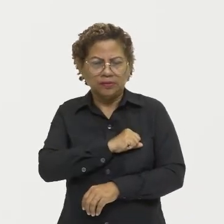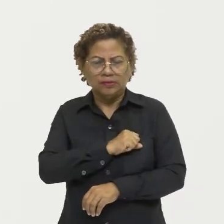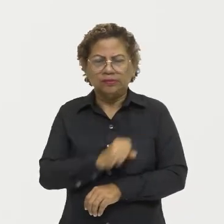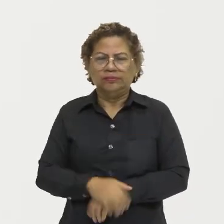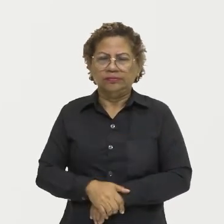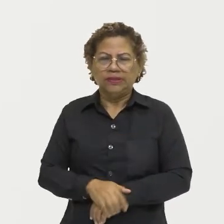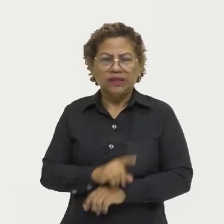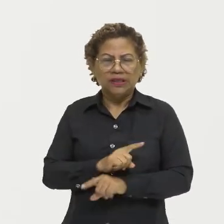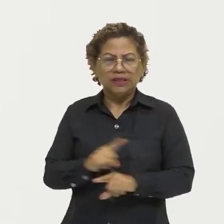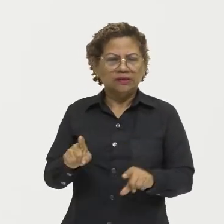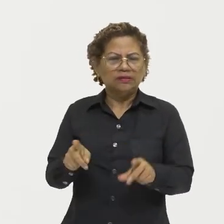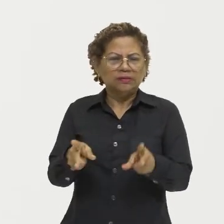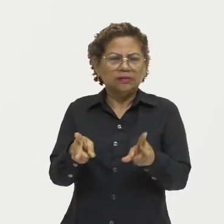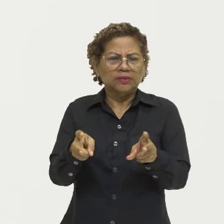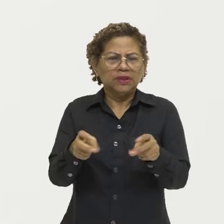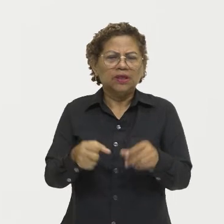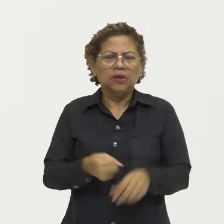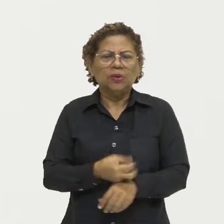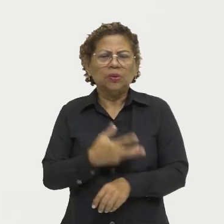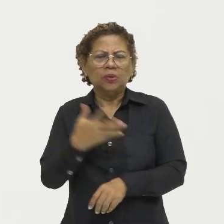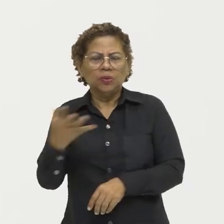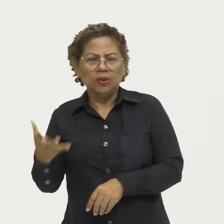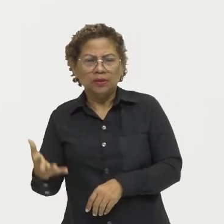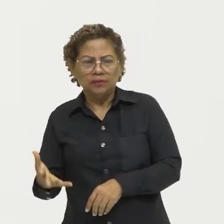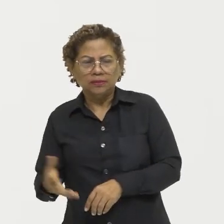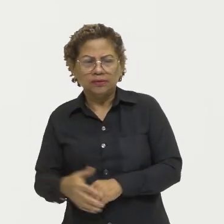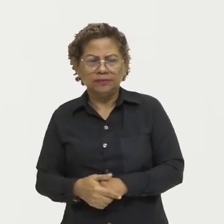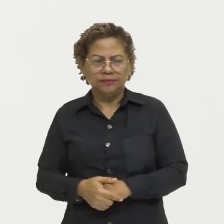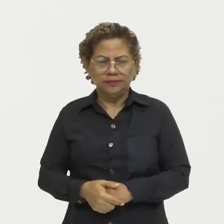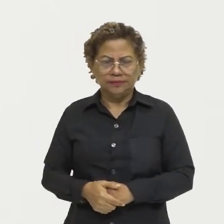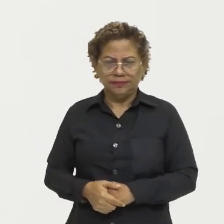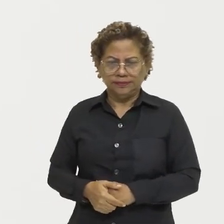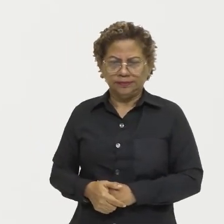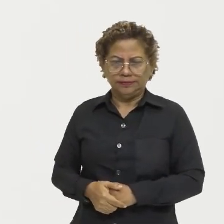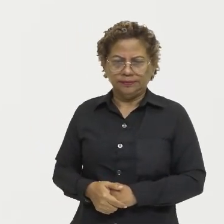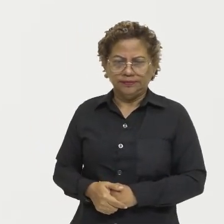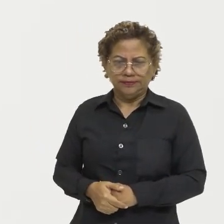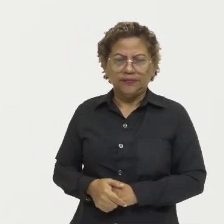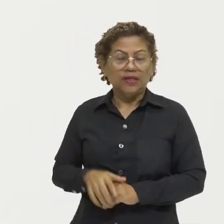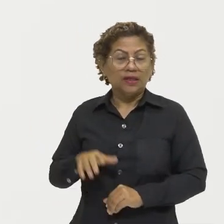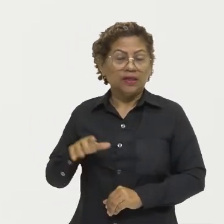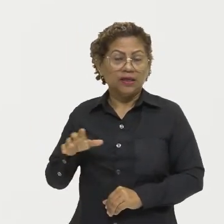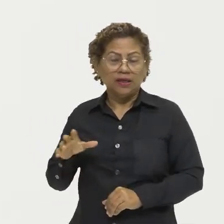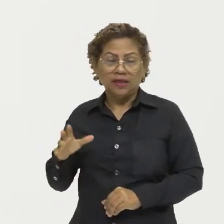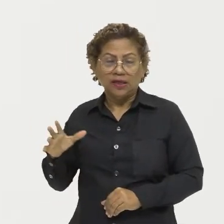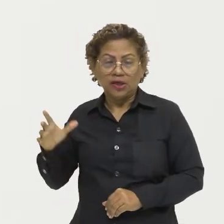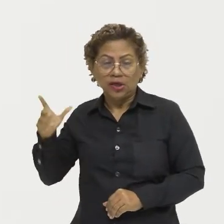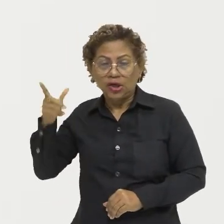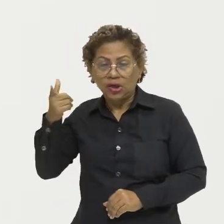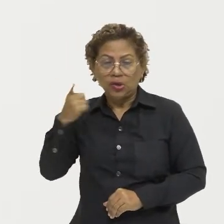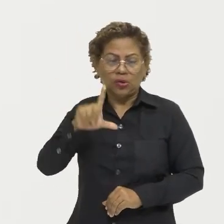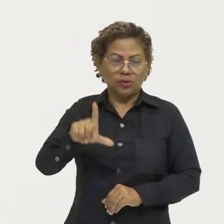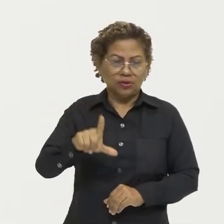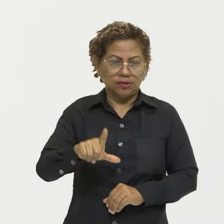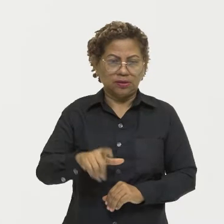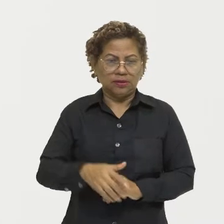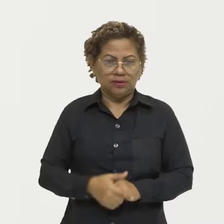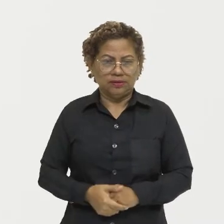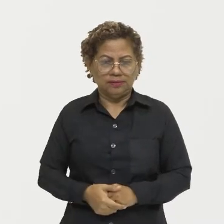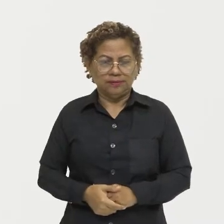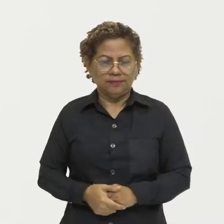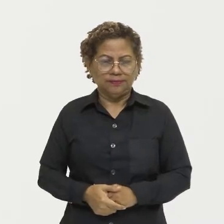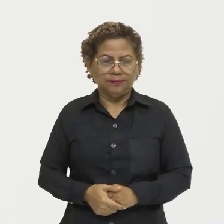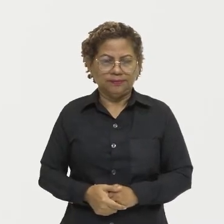que era mundo, volve a nada. Ou seja, ele diz, né, que os